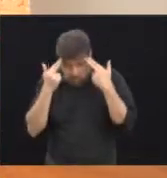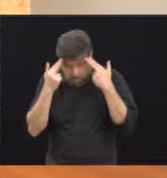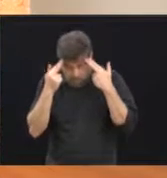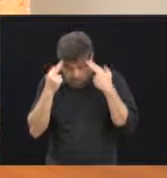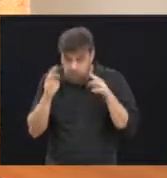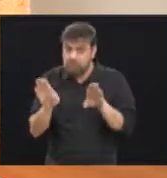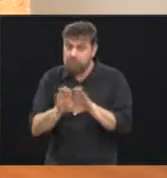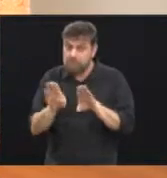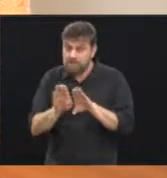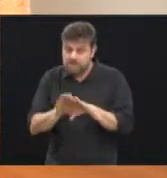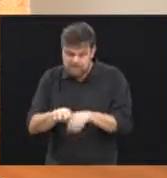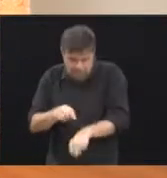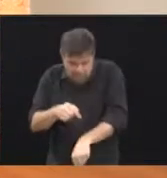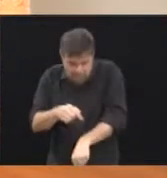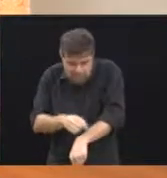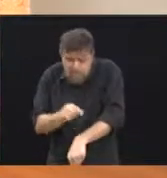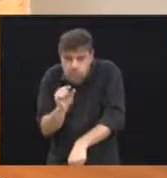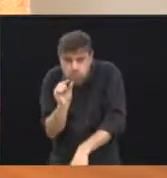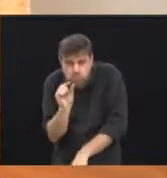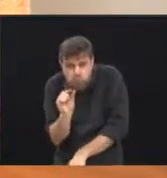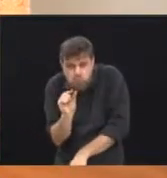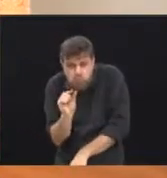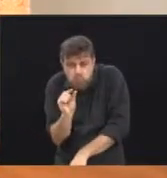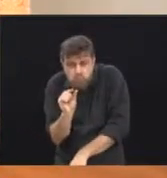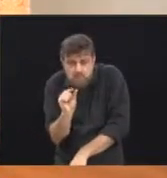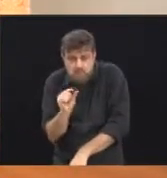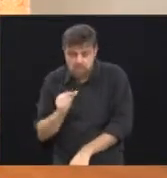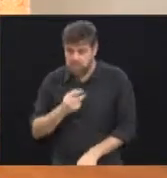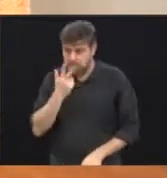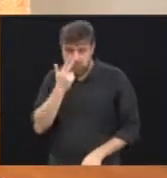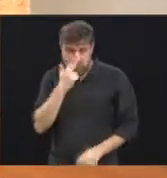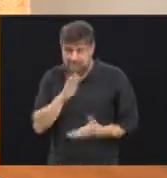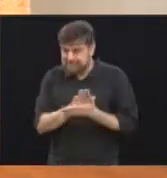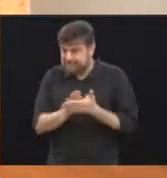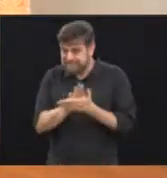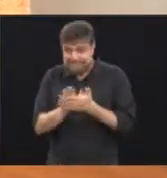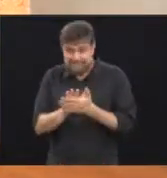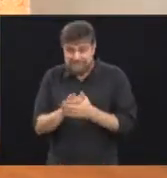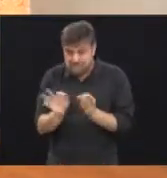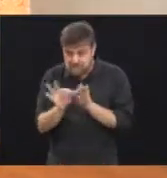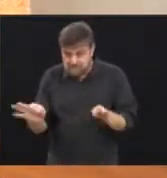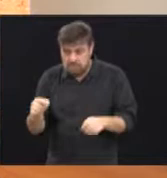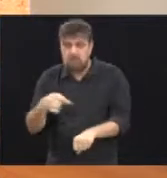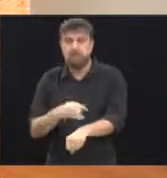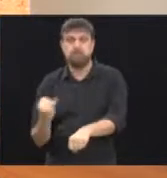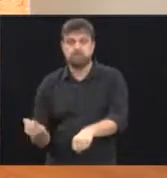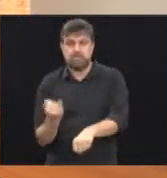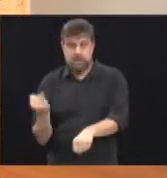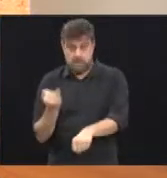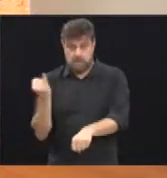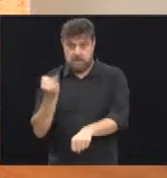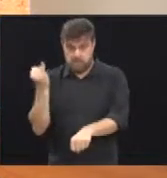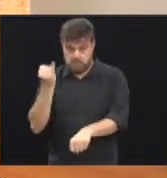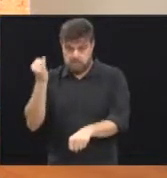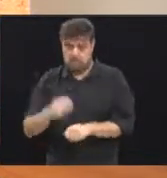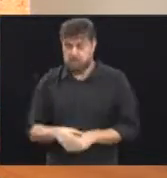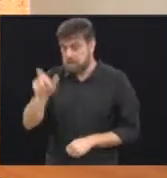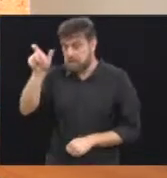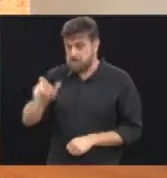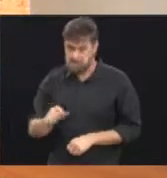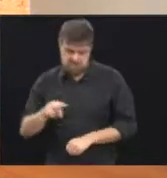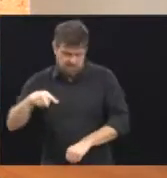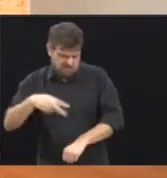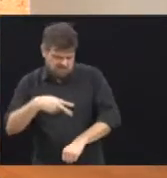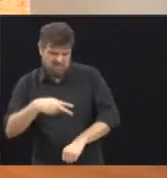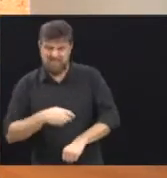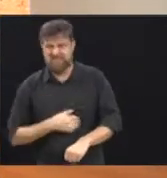mas mesmo uma pintinha pequenininha, que pode não parecer nada importante ao olho nu ou ao